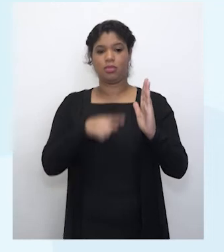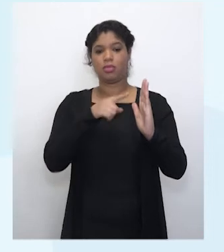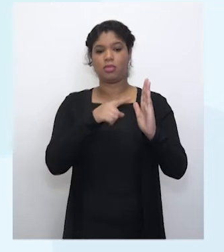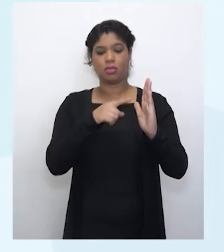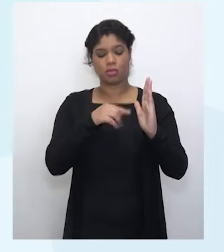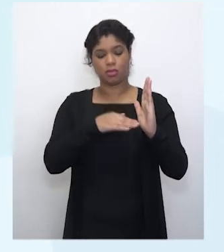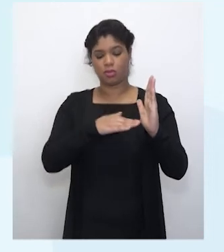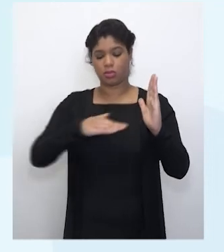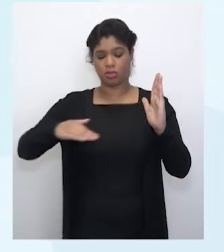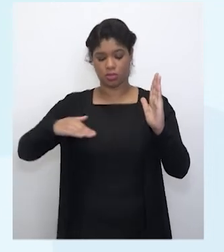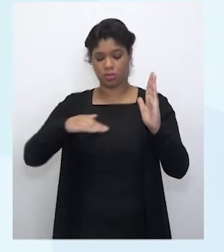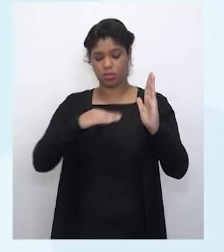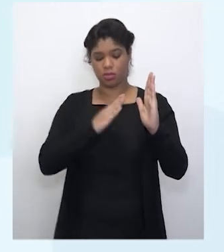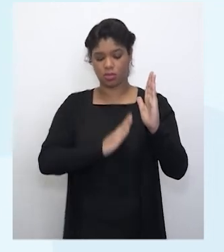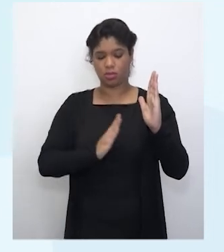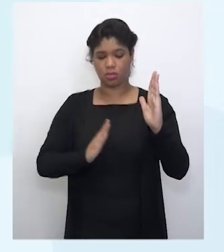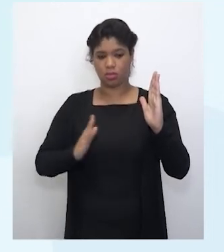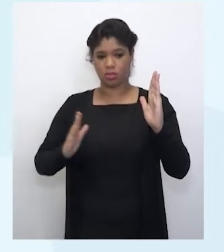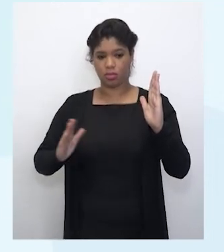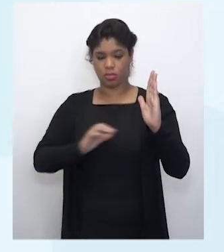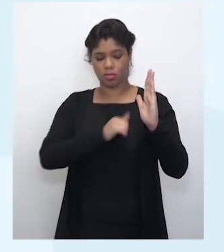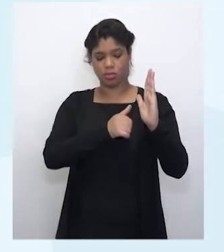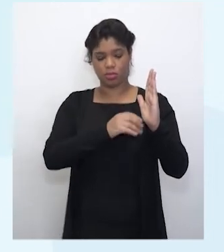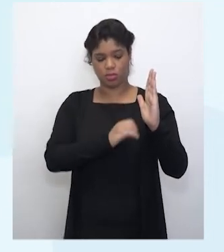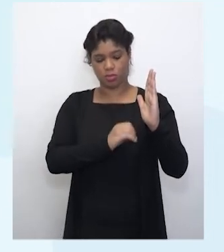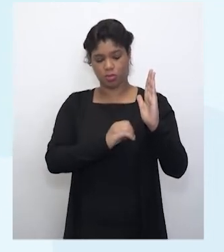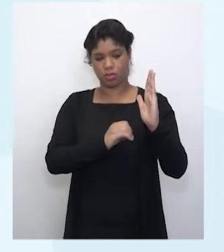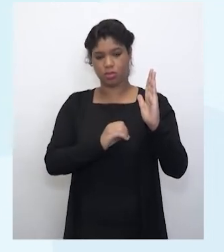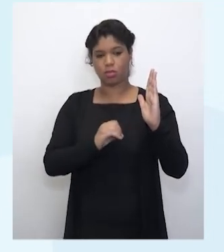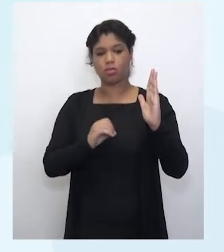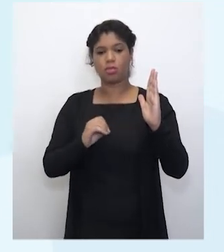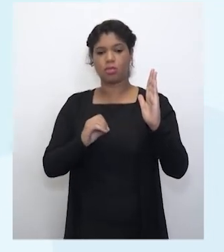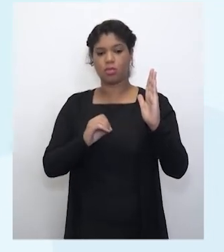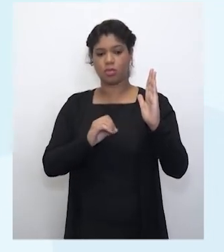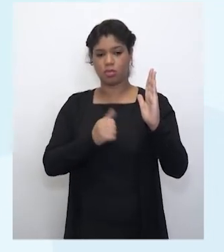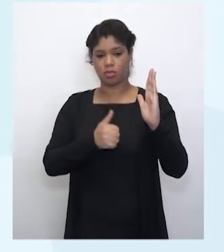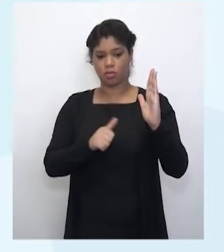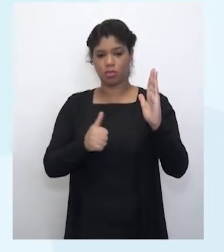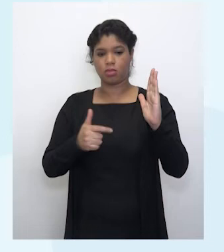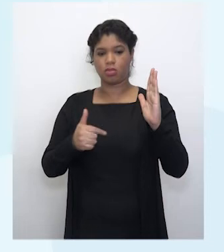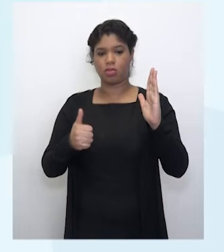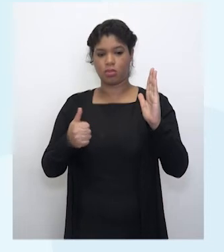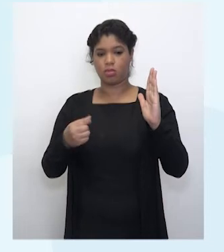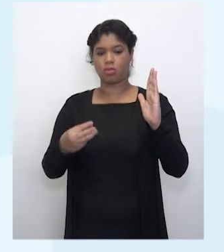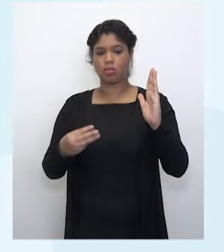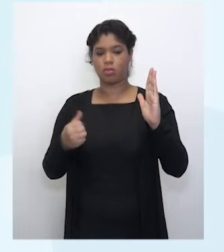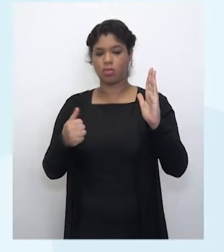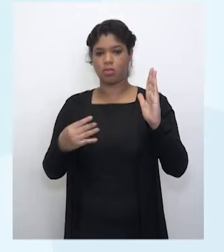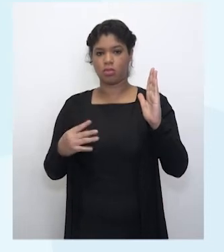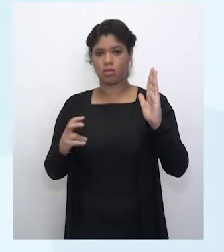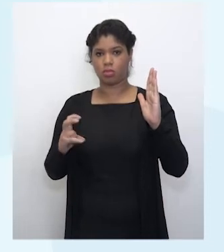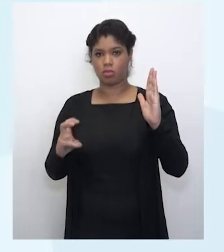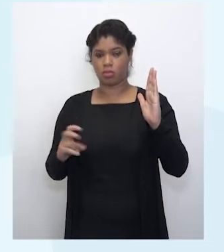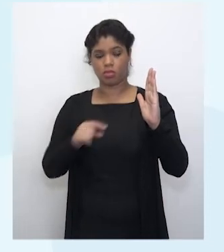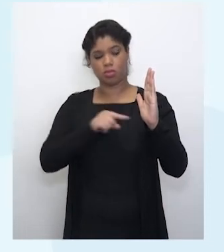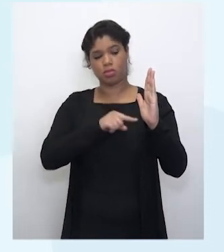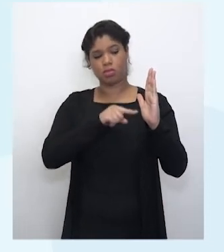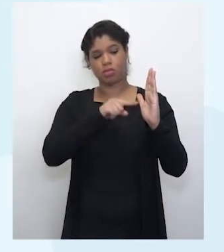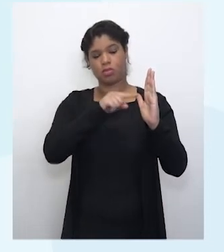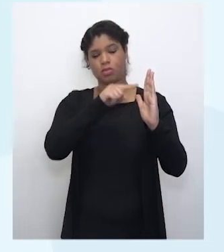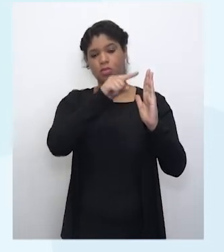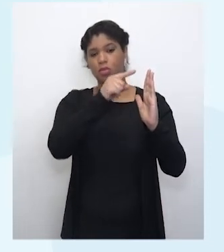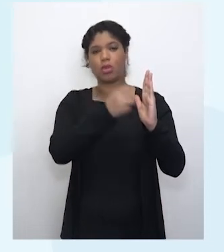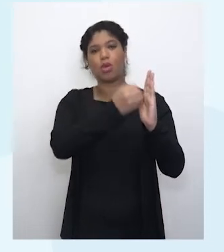que varia de 10 até 15 anos. E no eixo da vertical, você tem o total de jovens, porque